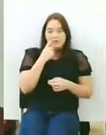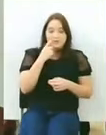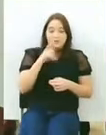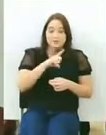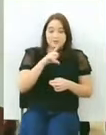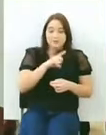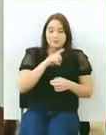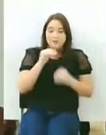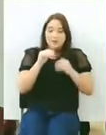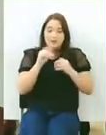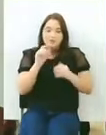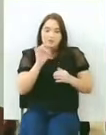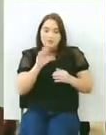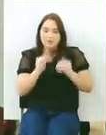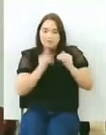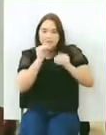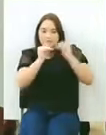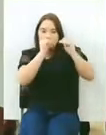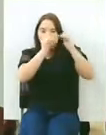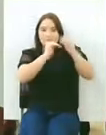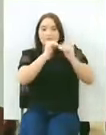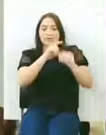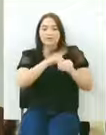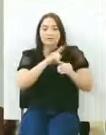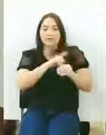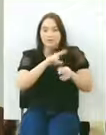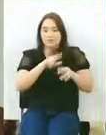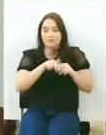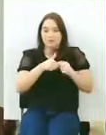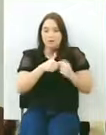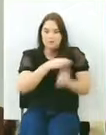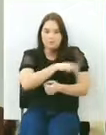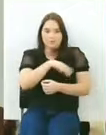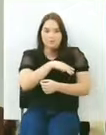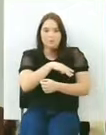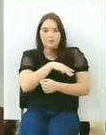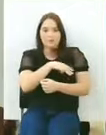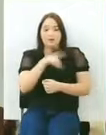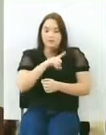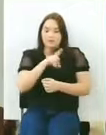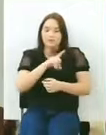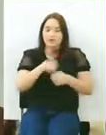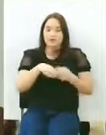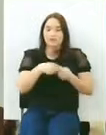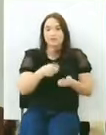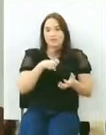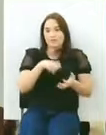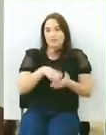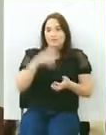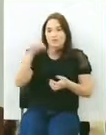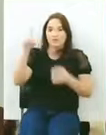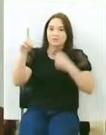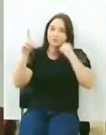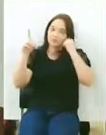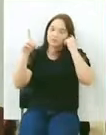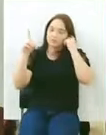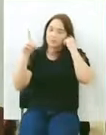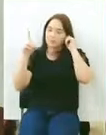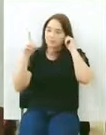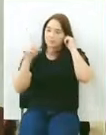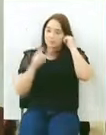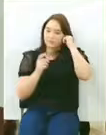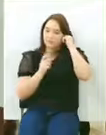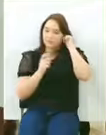cobiça. Querer enriquecer à custa do ministério oprime o povo de Deus e atrai o castigo de Deus. Ofni e